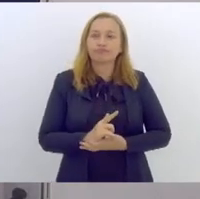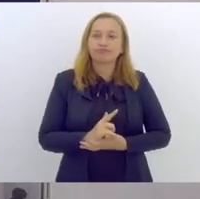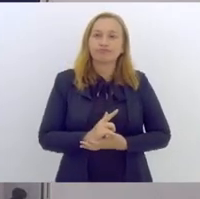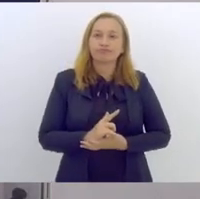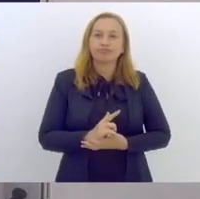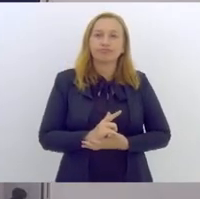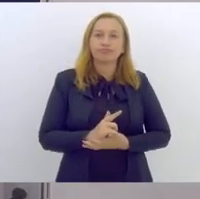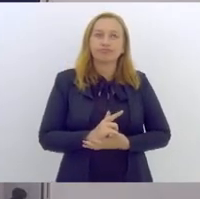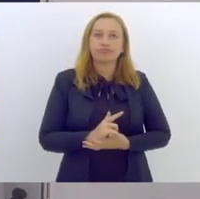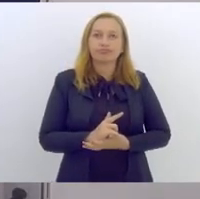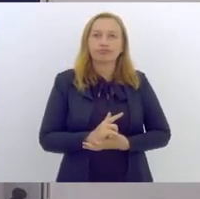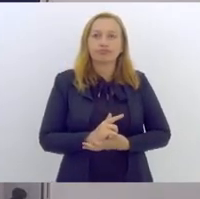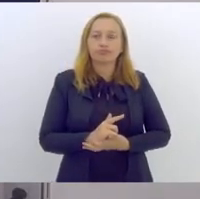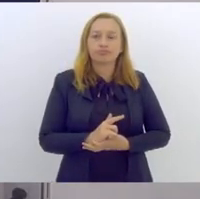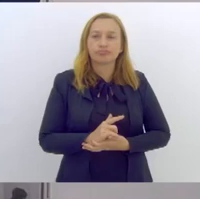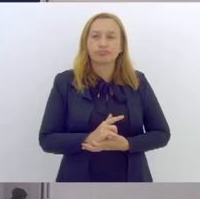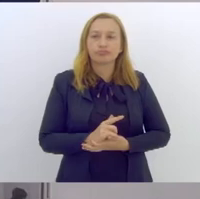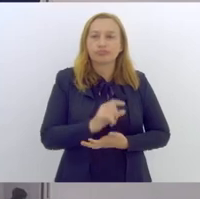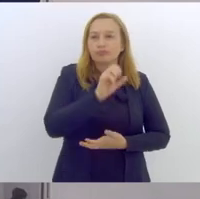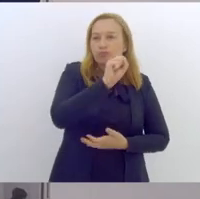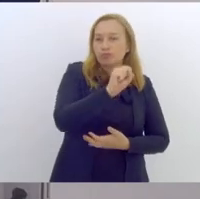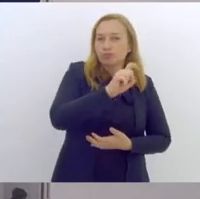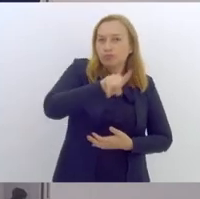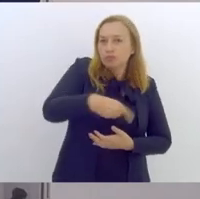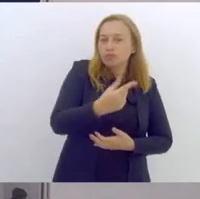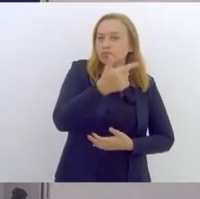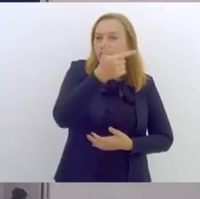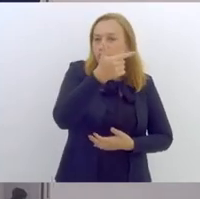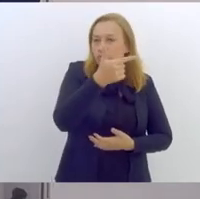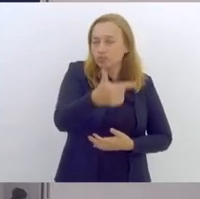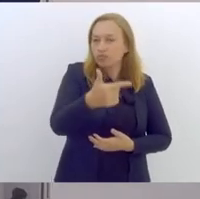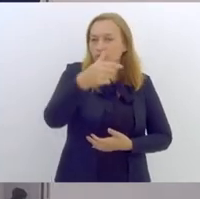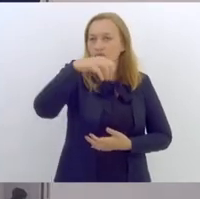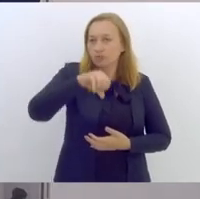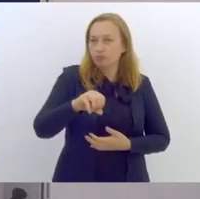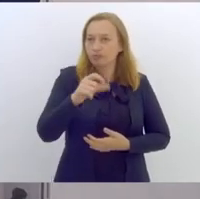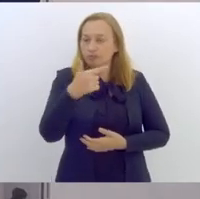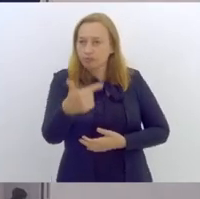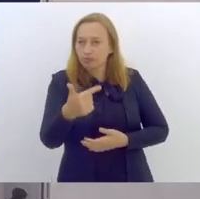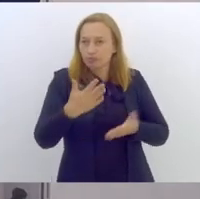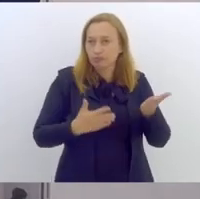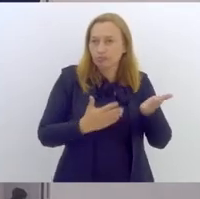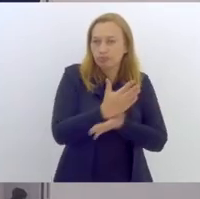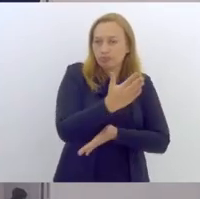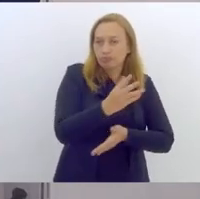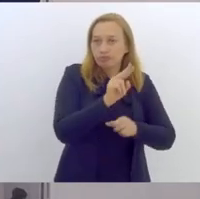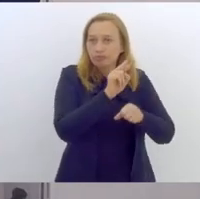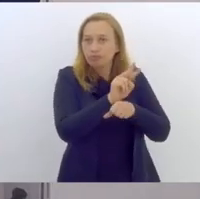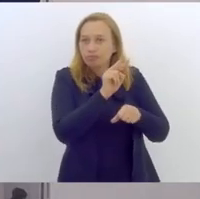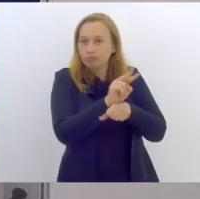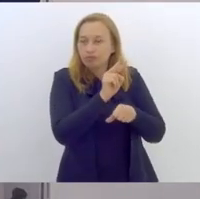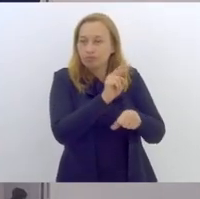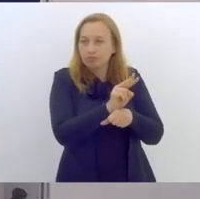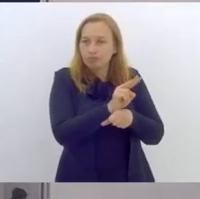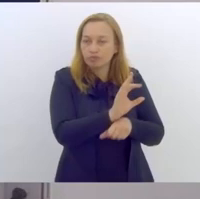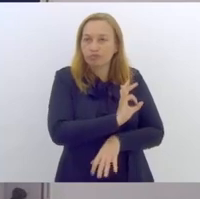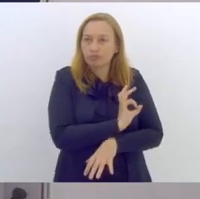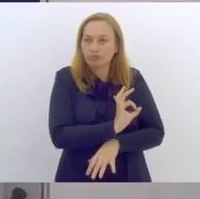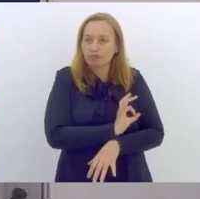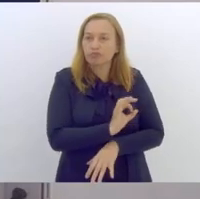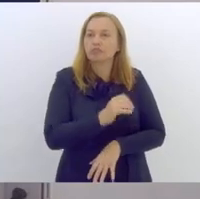entre os 8.292 aprovados no cargo de investigador você tem